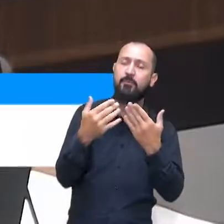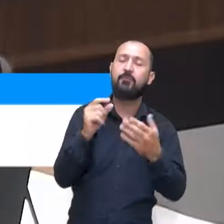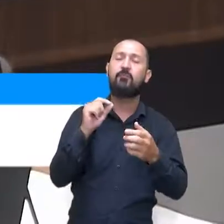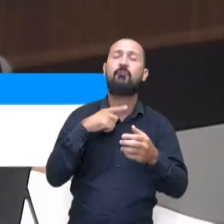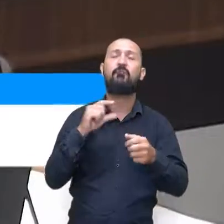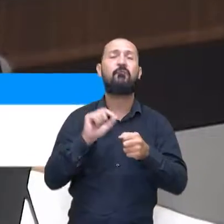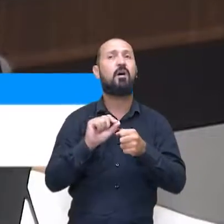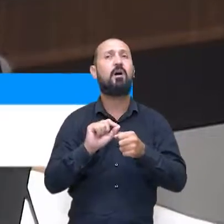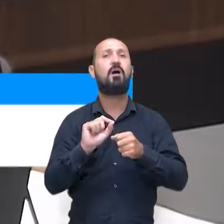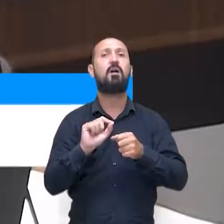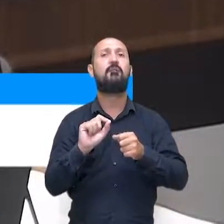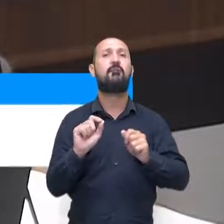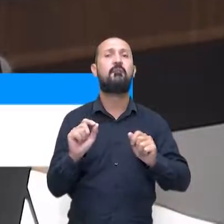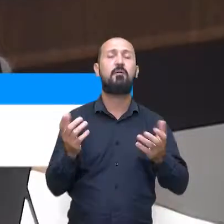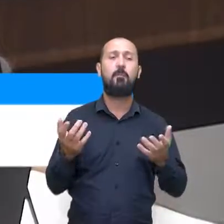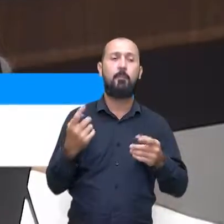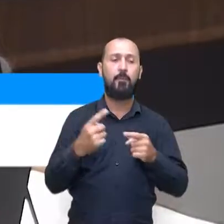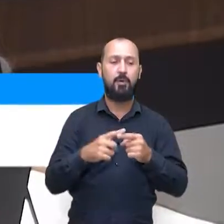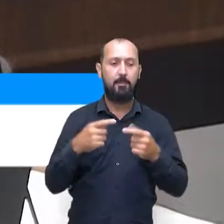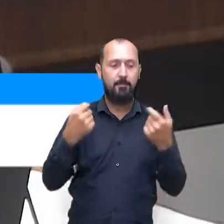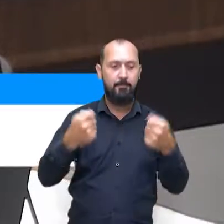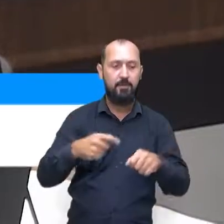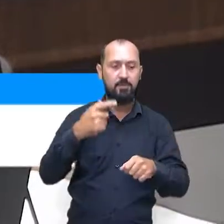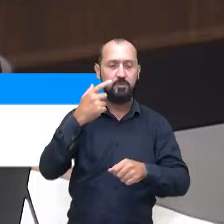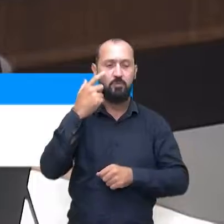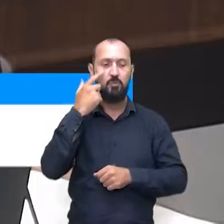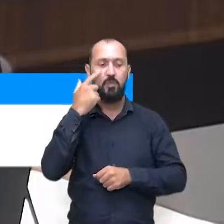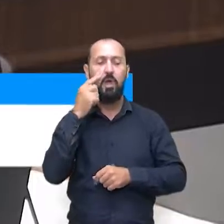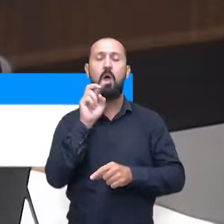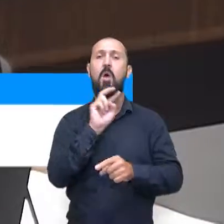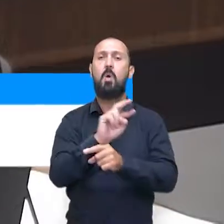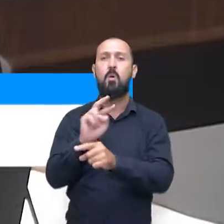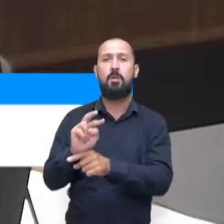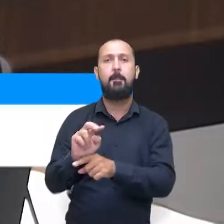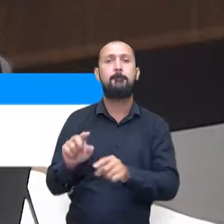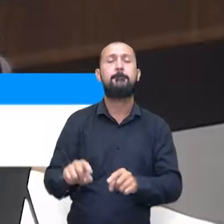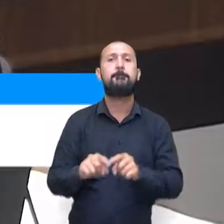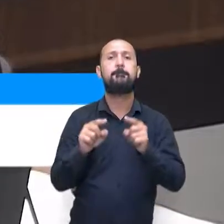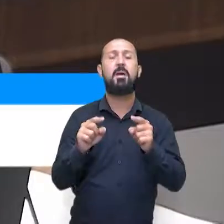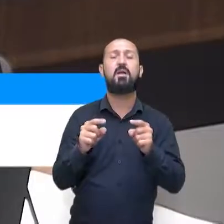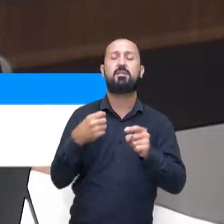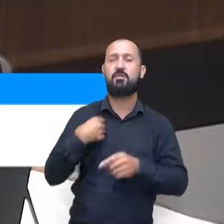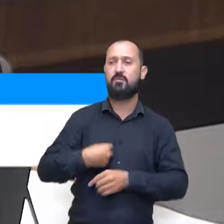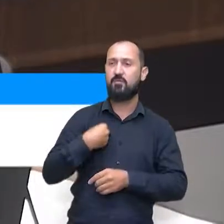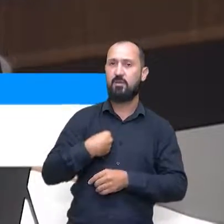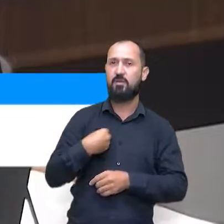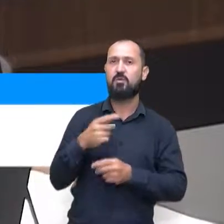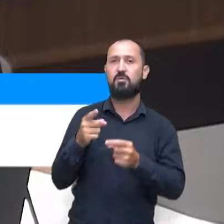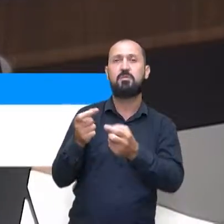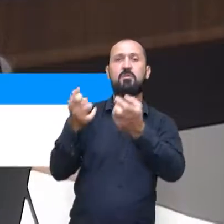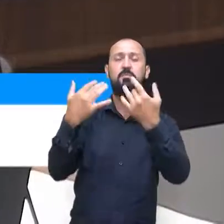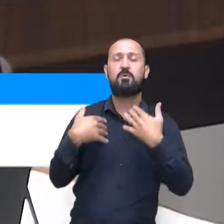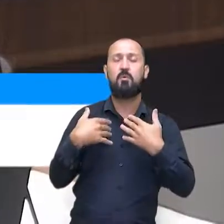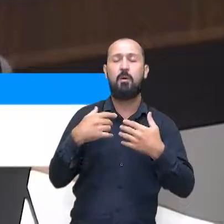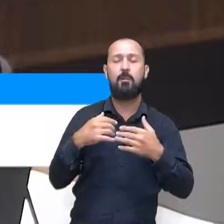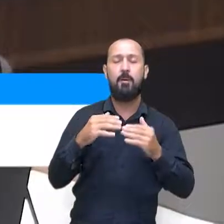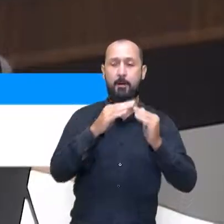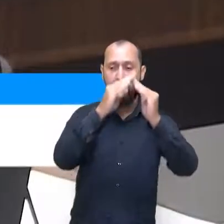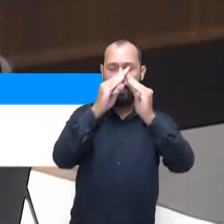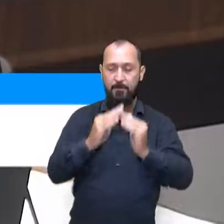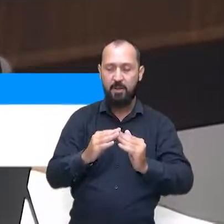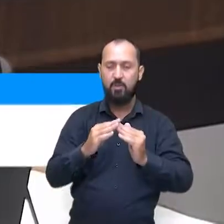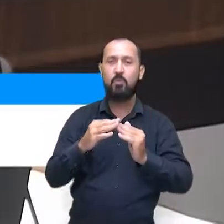e a partir daí eu acho que abrir o diálogo para ver o que a gente pode fazer no sentido realmente, lógico, a gente tem que olhar